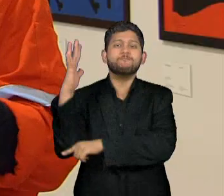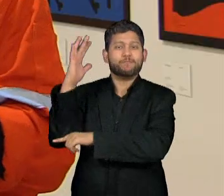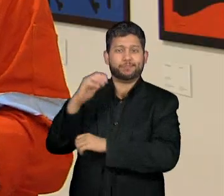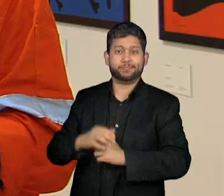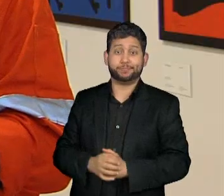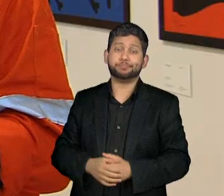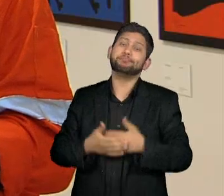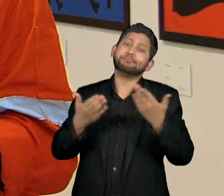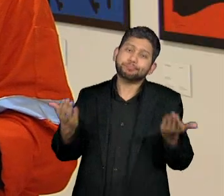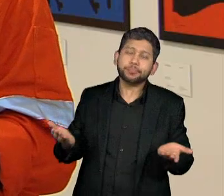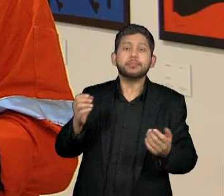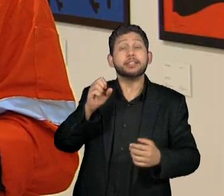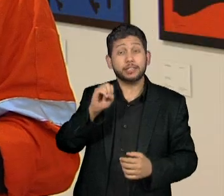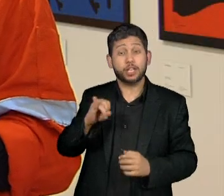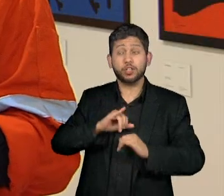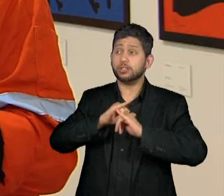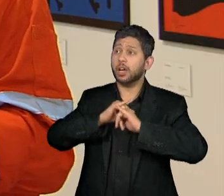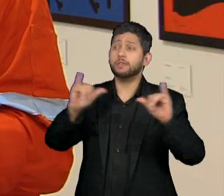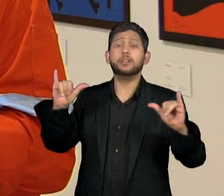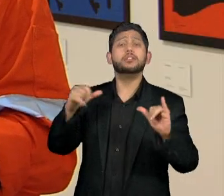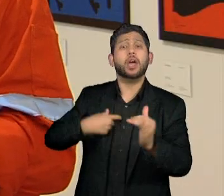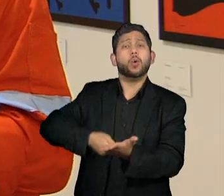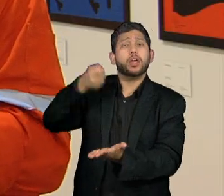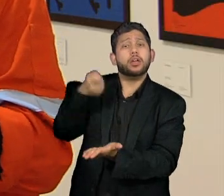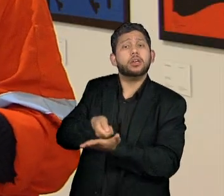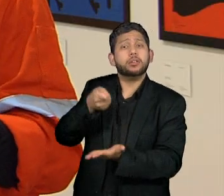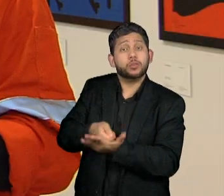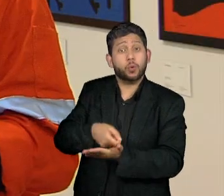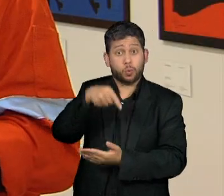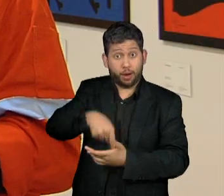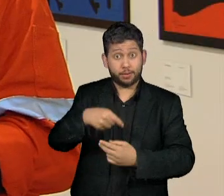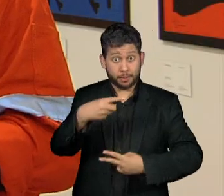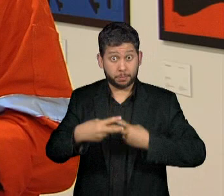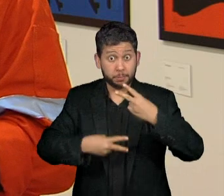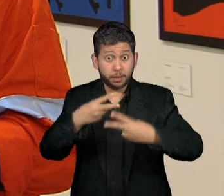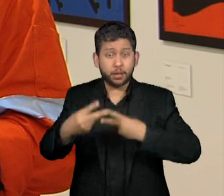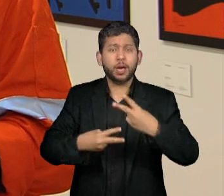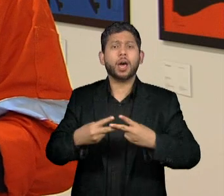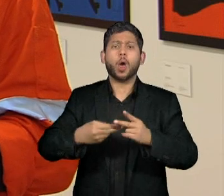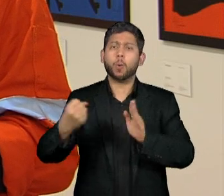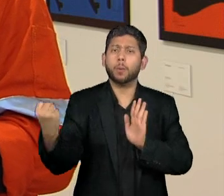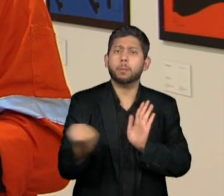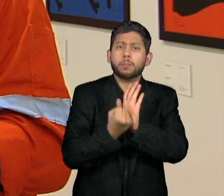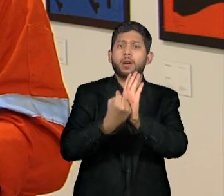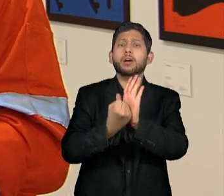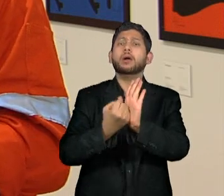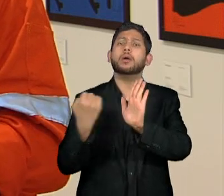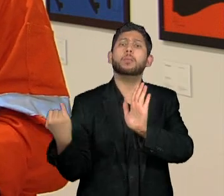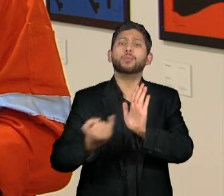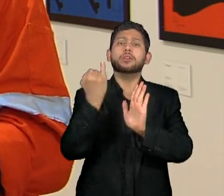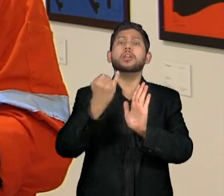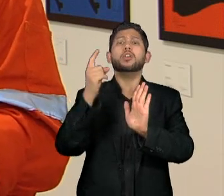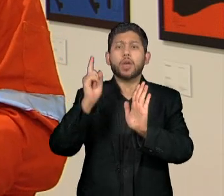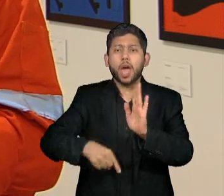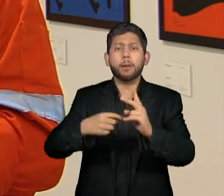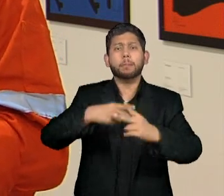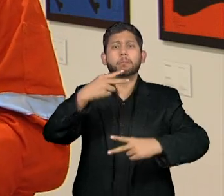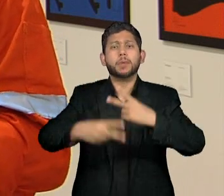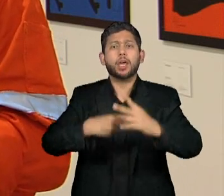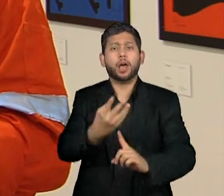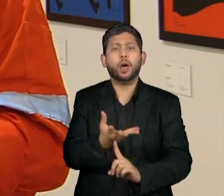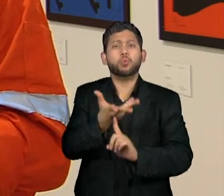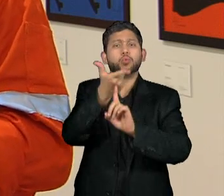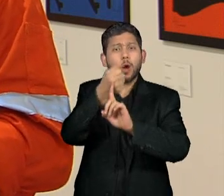Quando a gente determina, exige que essa Bienal e essa exposição sejam marcadas como uma Bienal dos Índios e que todas as